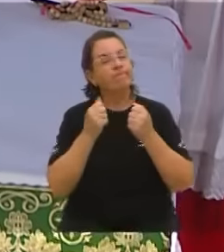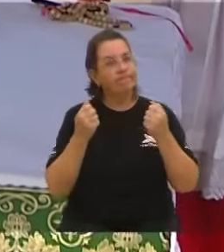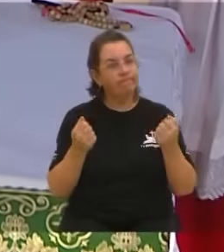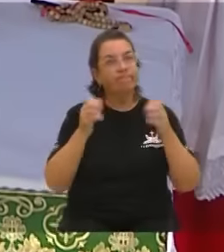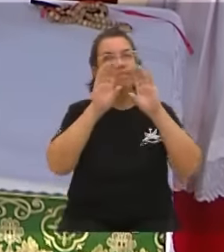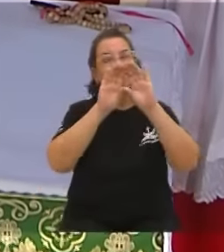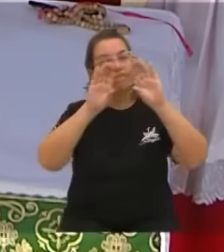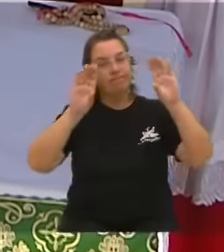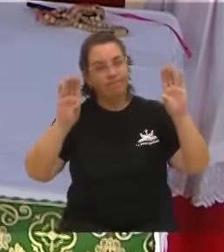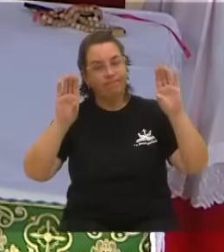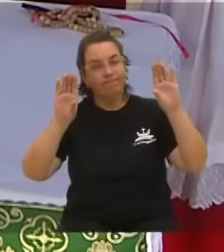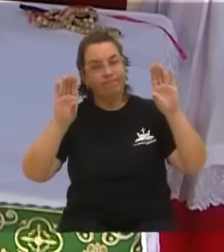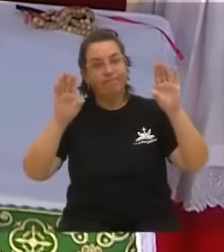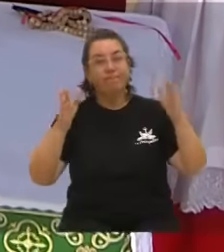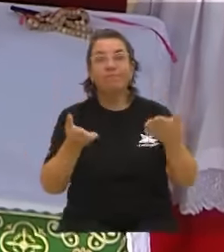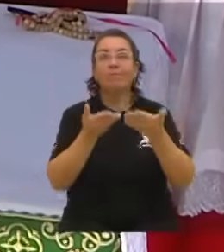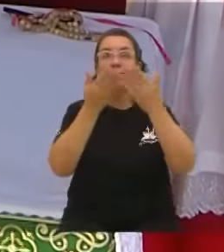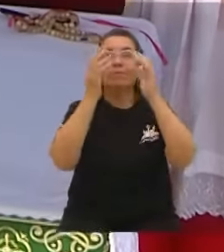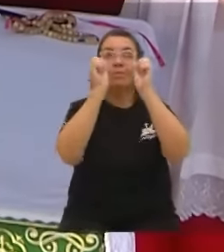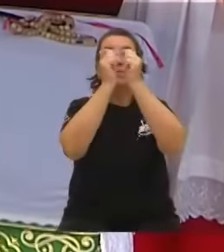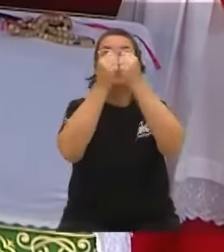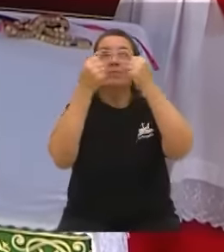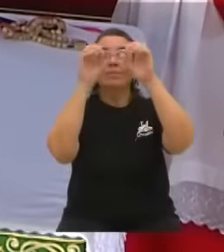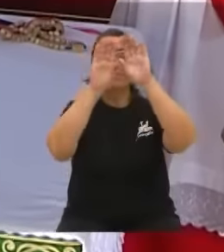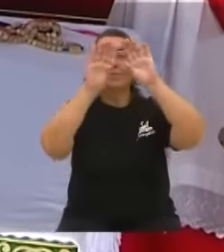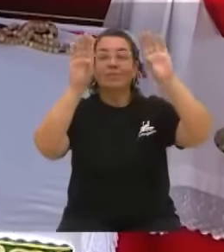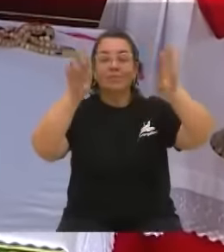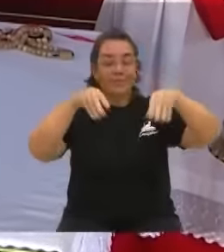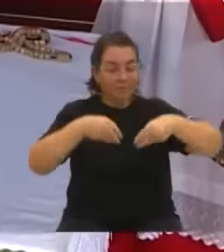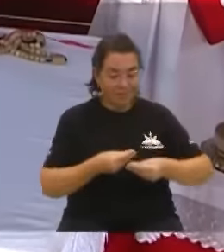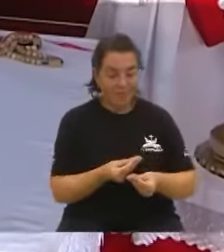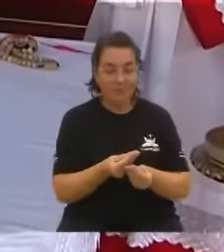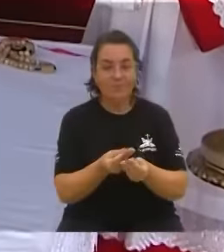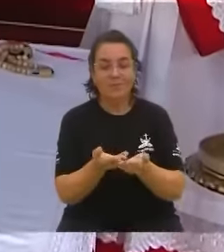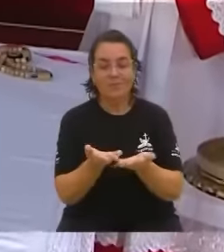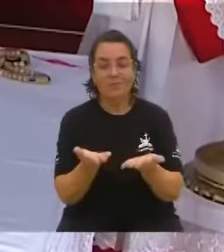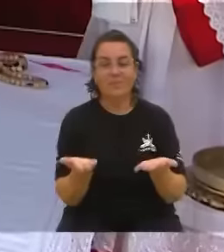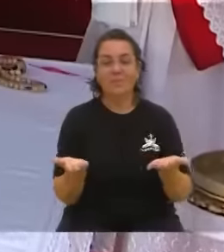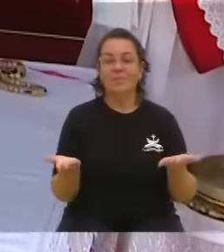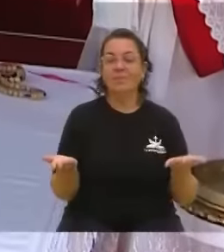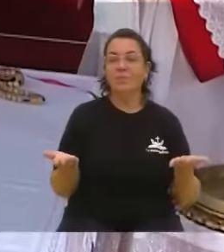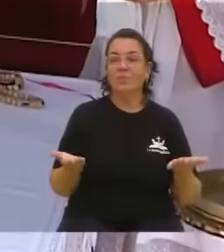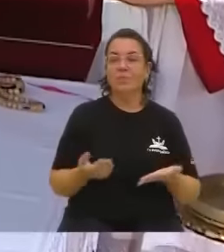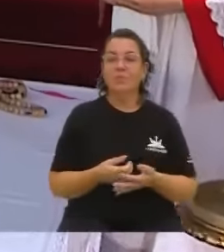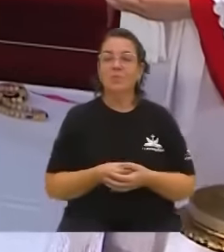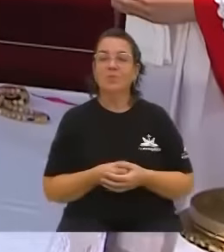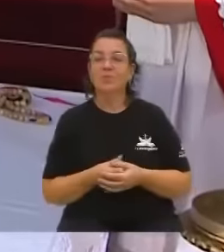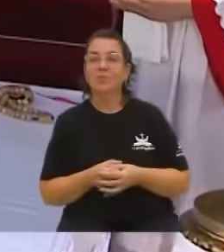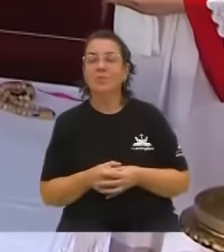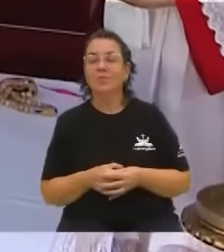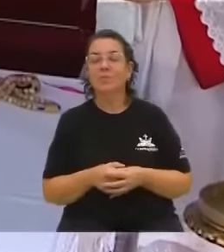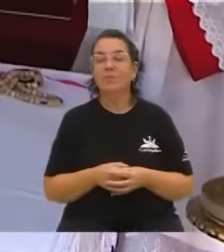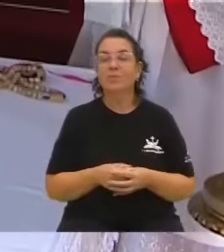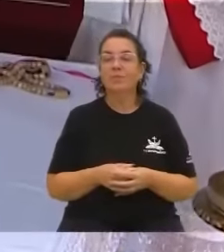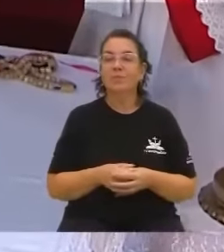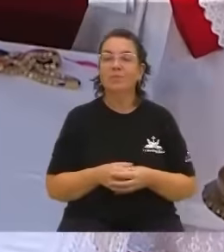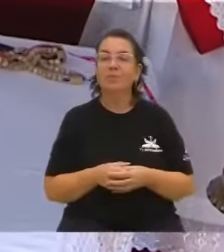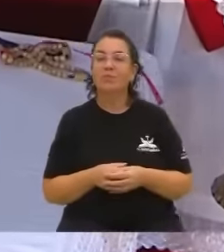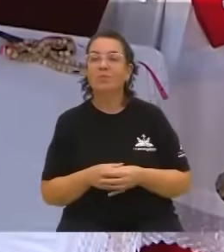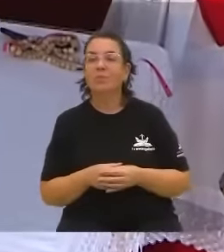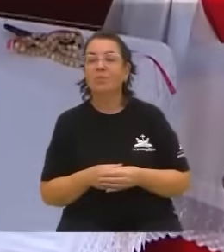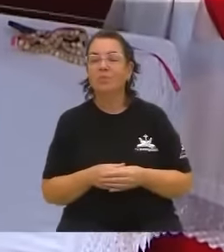religião do pão dos céus, do pão que vem do